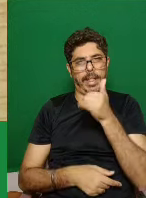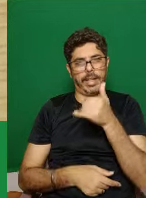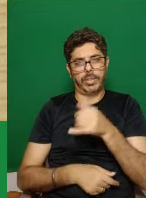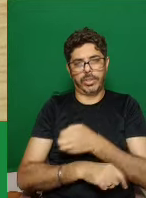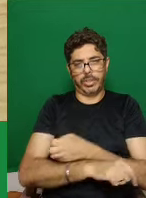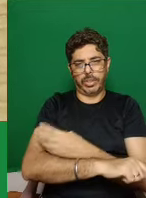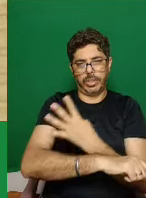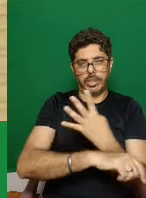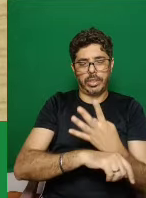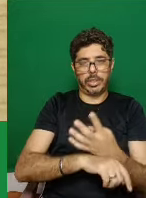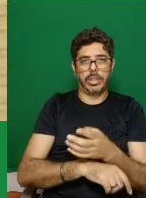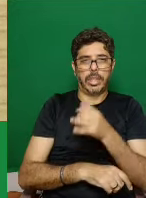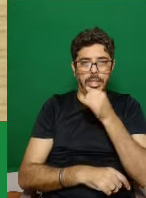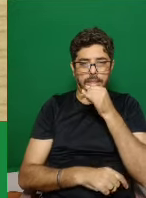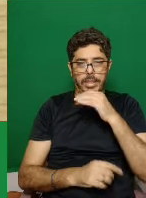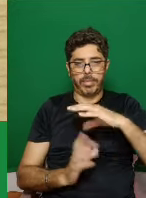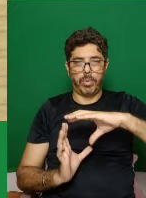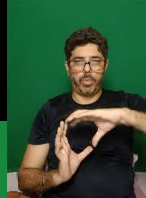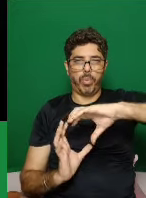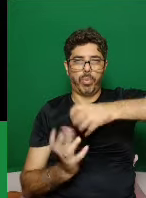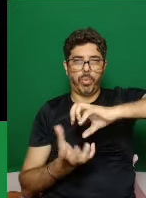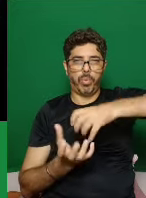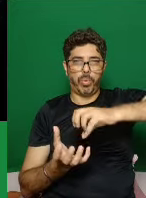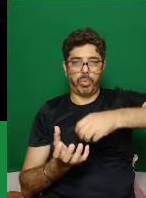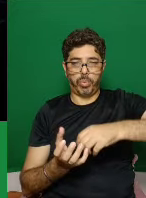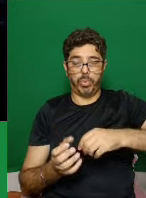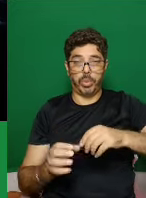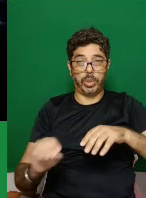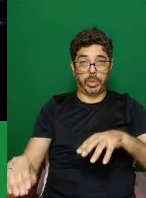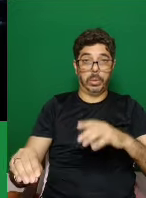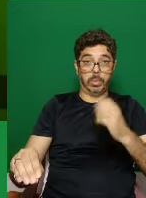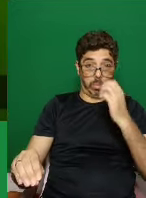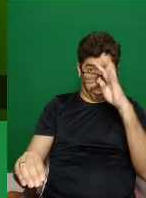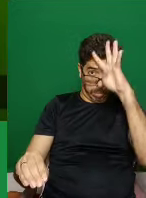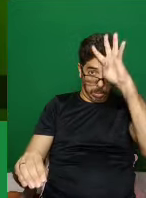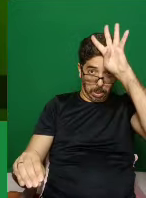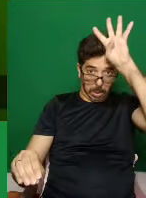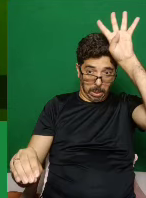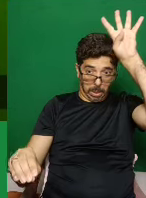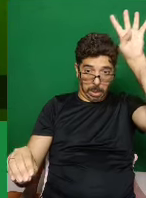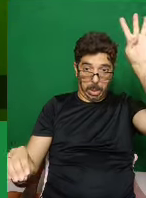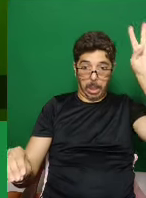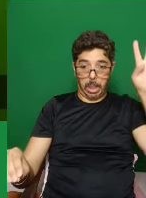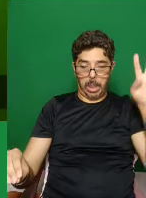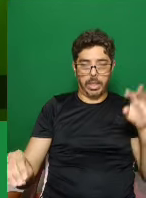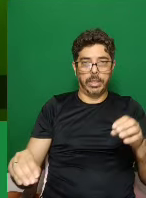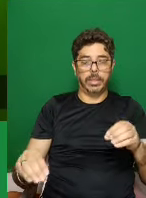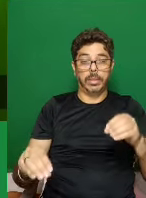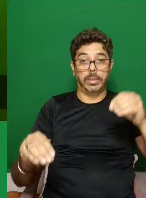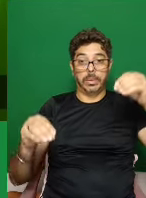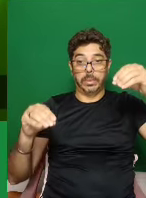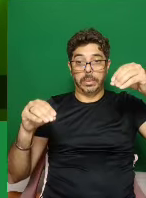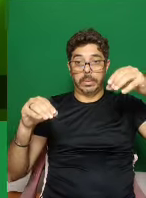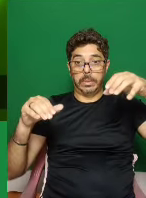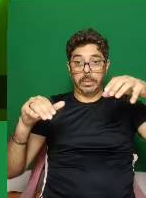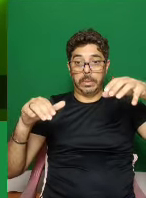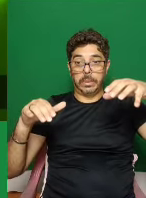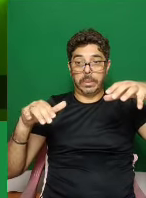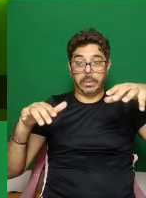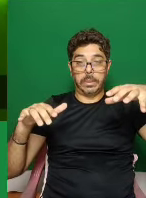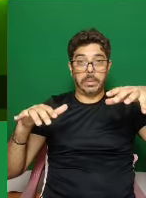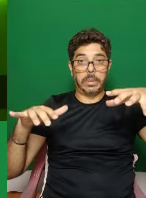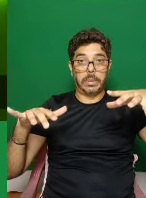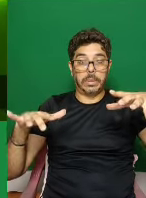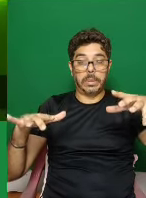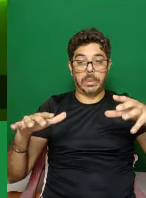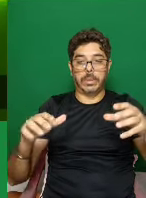posso mencionar os motores eletrostáticos, os geradores eletrostáticos, a eletroforese, que é usada em biologia, por exemplo, para separar